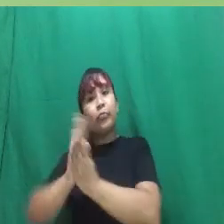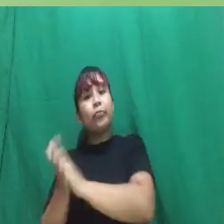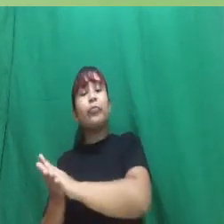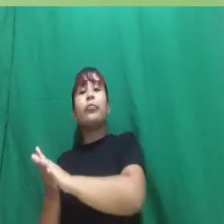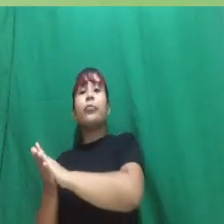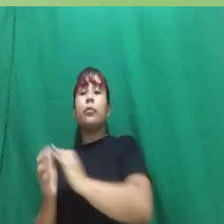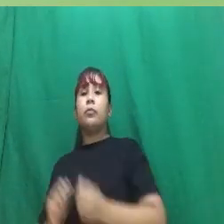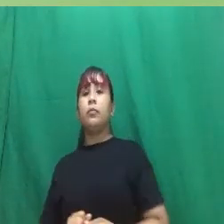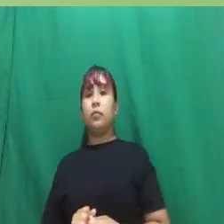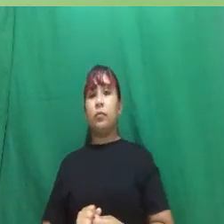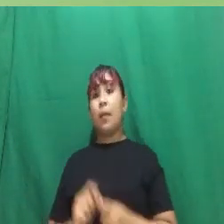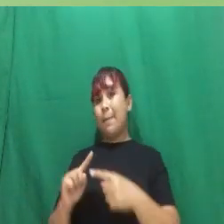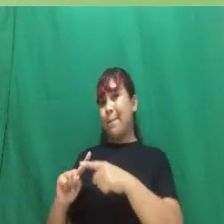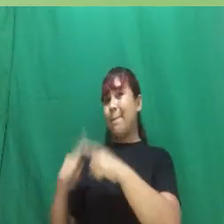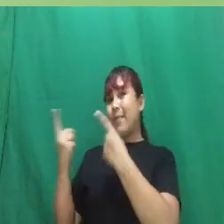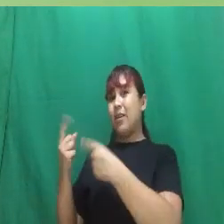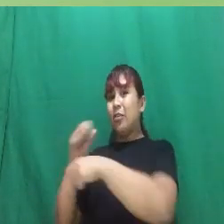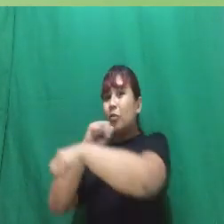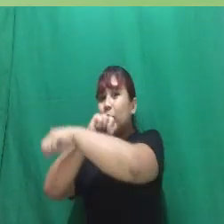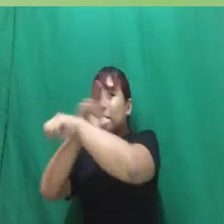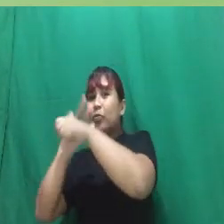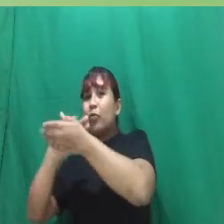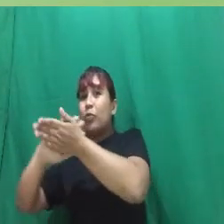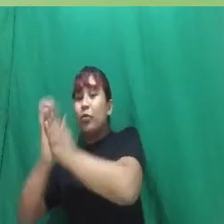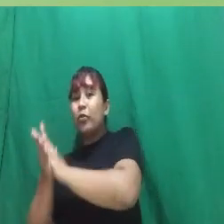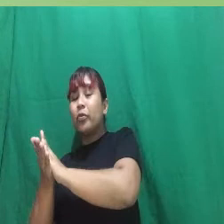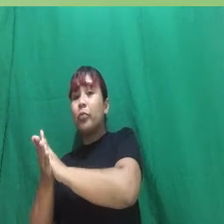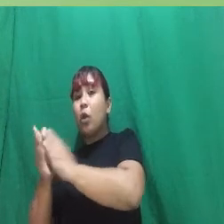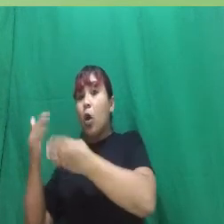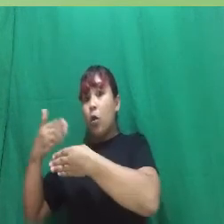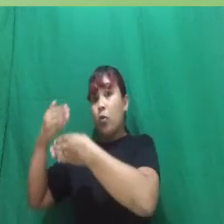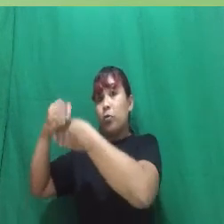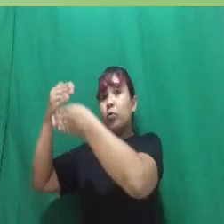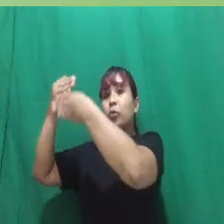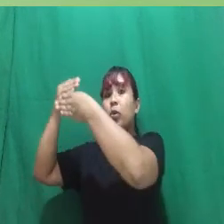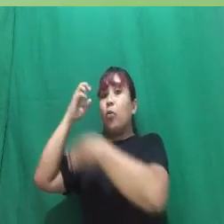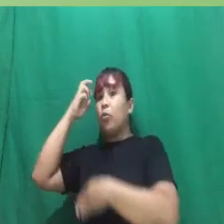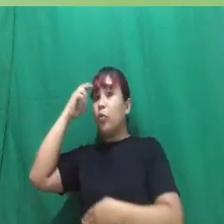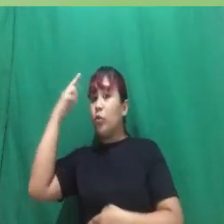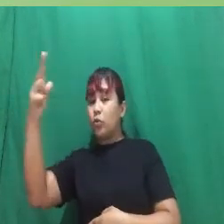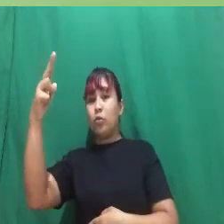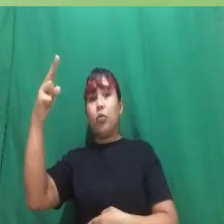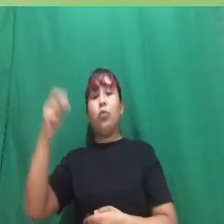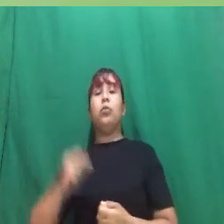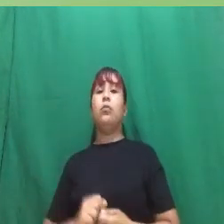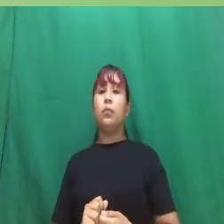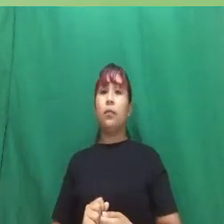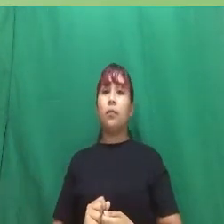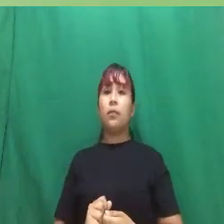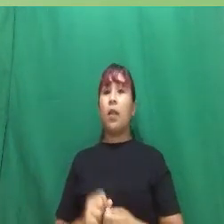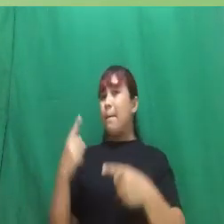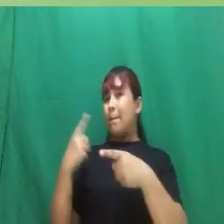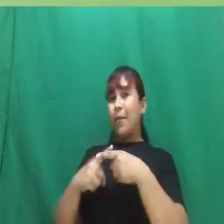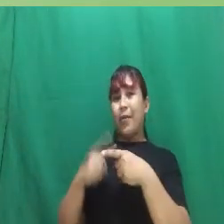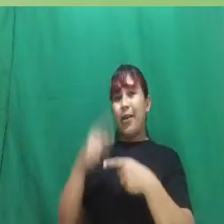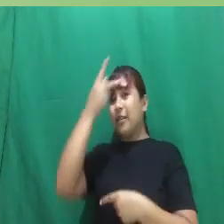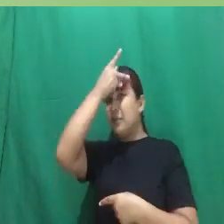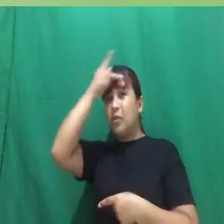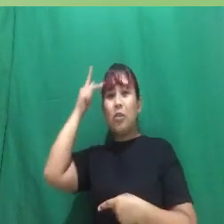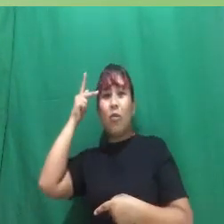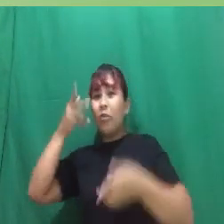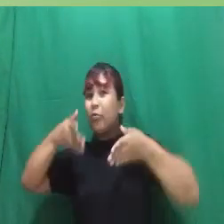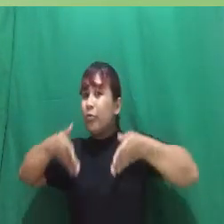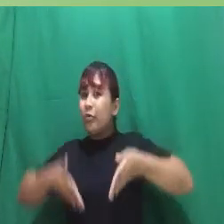guerreiro, né? Que os atabaques ruflem, que bata o tambor, que esse grito nosso, que o grito nosso do povo